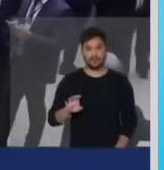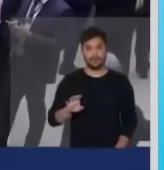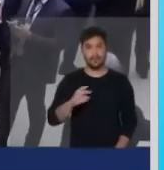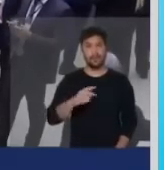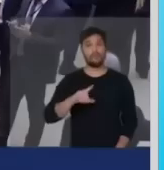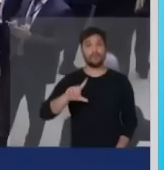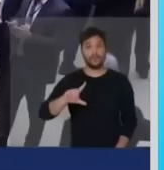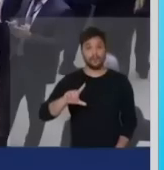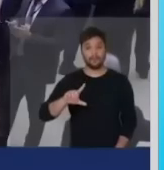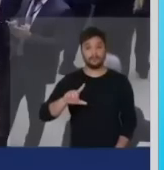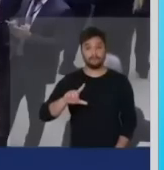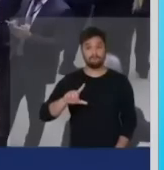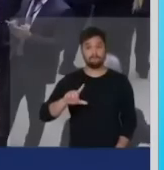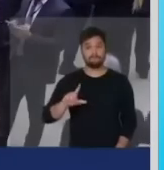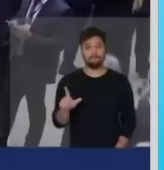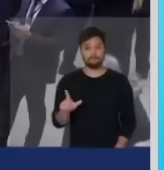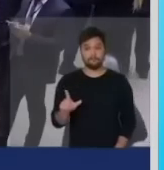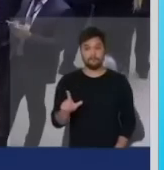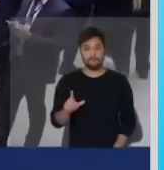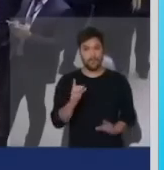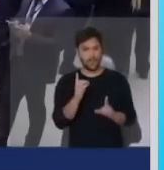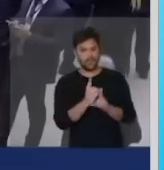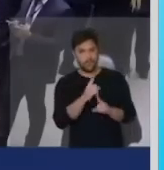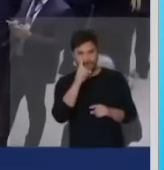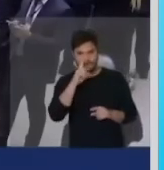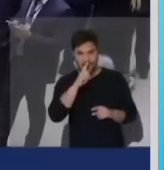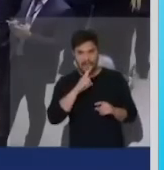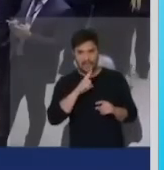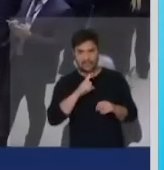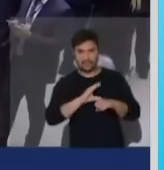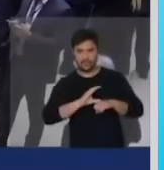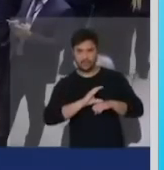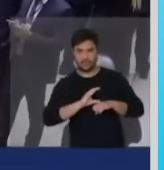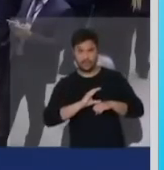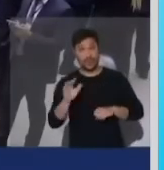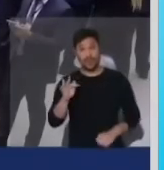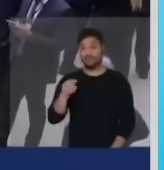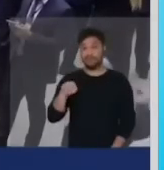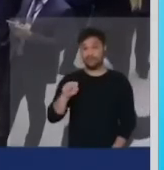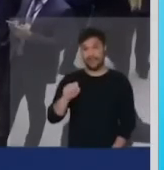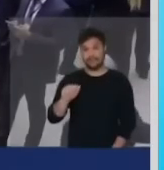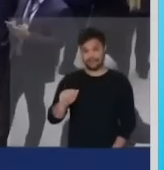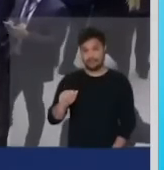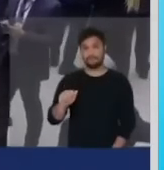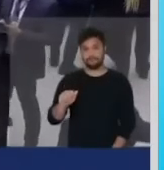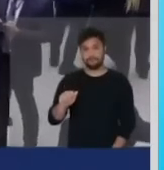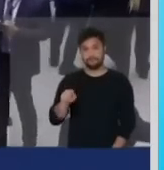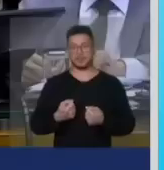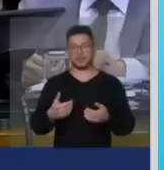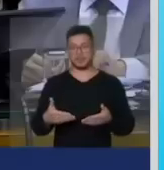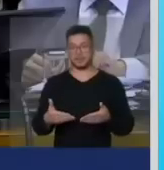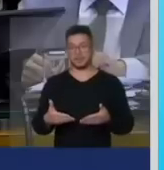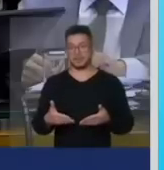1,7 Bi O valor é o maior distribuído pelo Planalto de uma só vez desde o início do ano